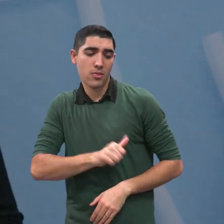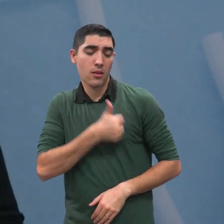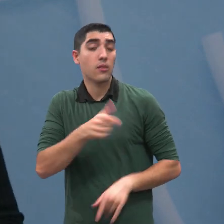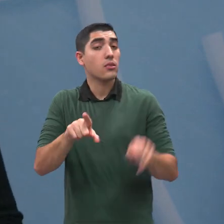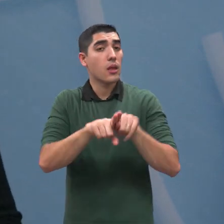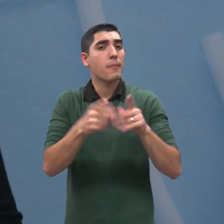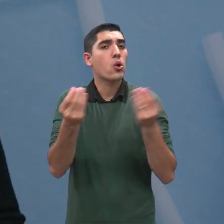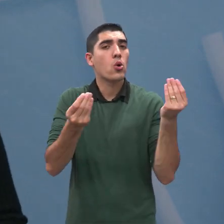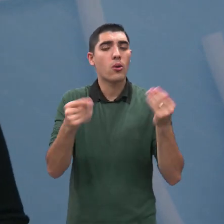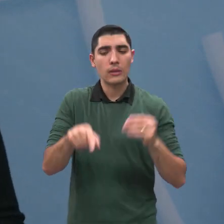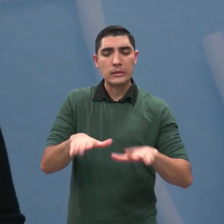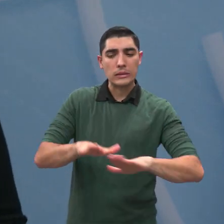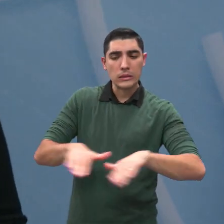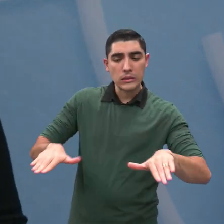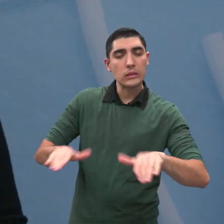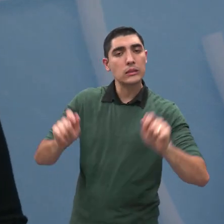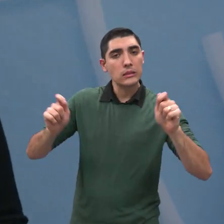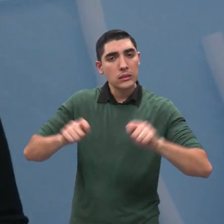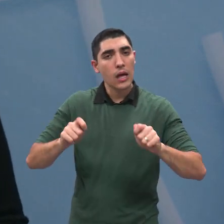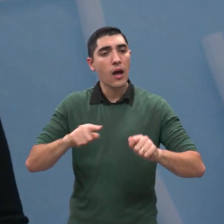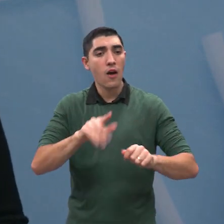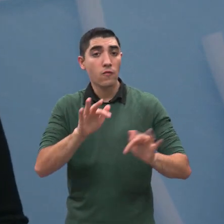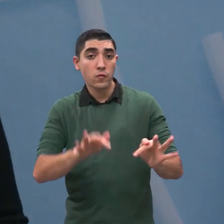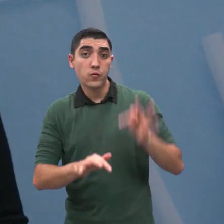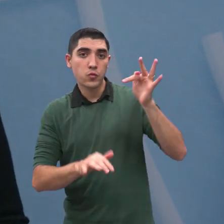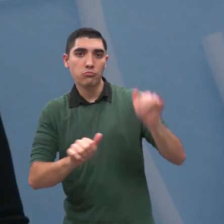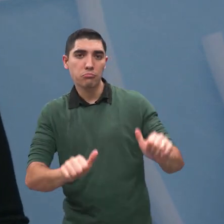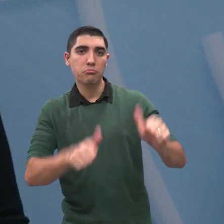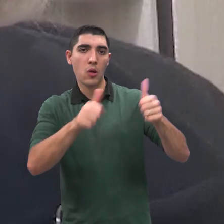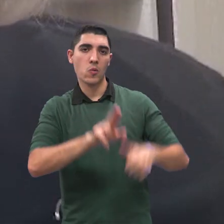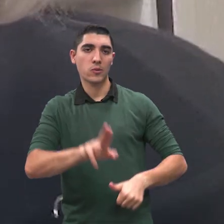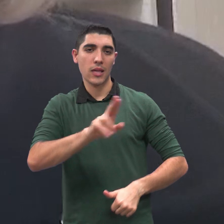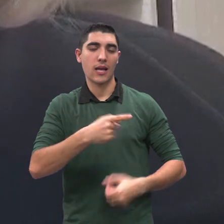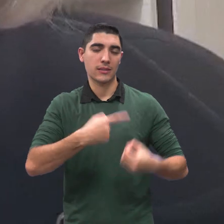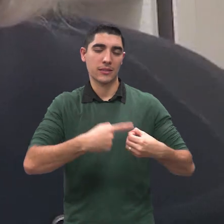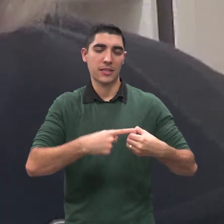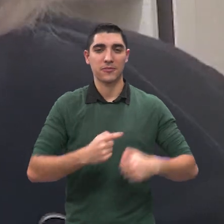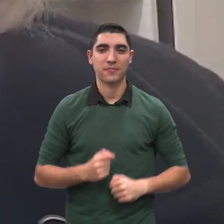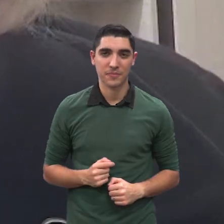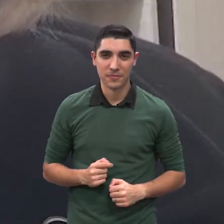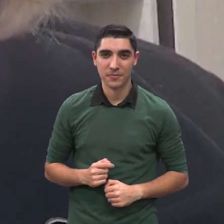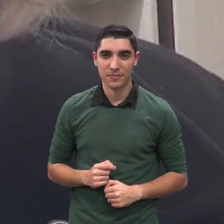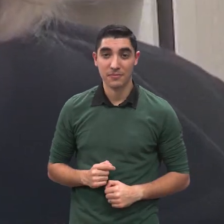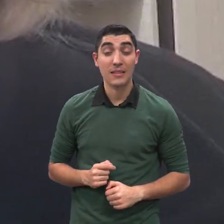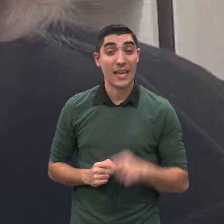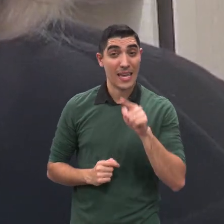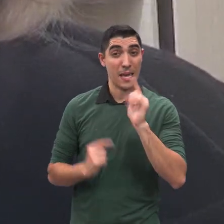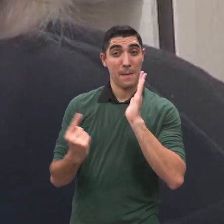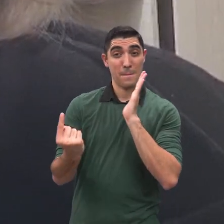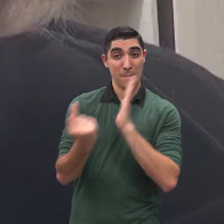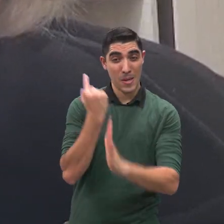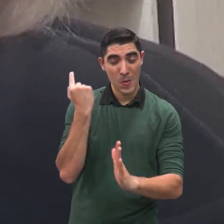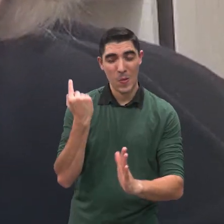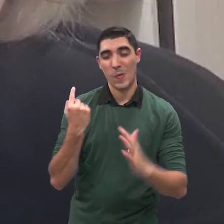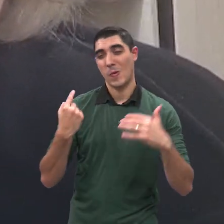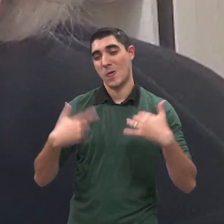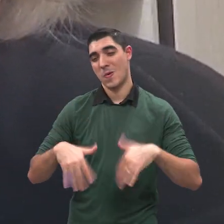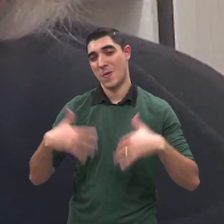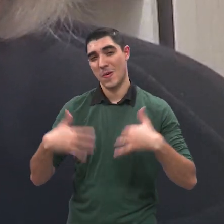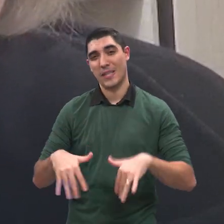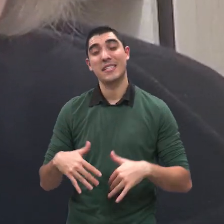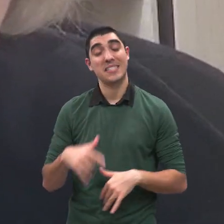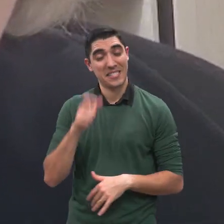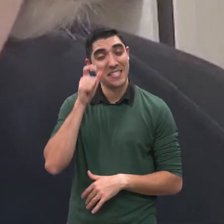as crianças podem desfrutar das cidades do futuro. Essa pergunta, Dani, é